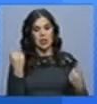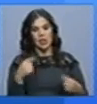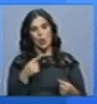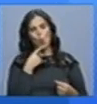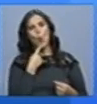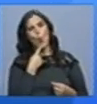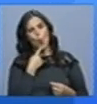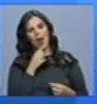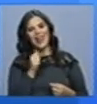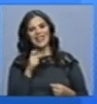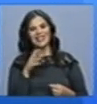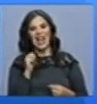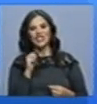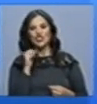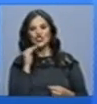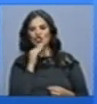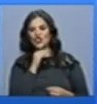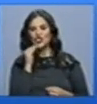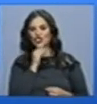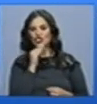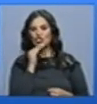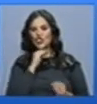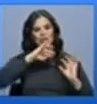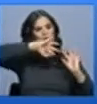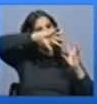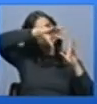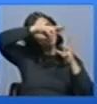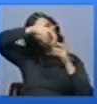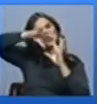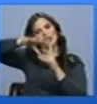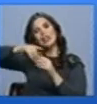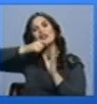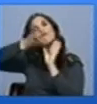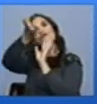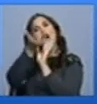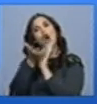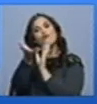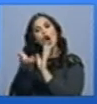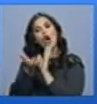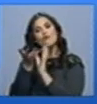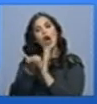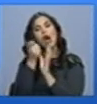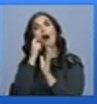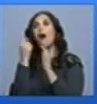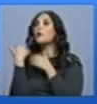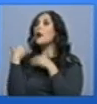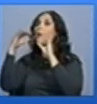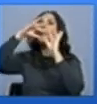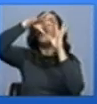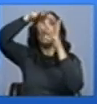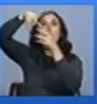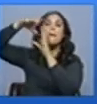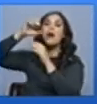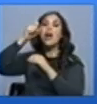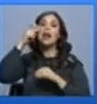quantidade de gás frio à volta da Via Láctea e começou a ser atraído pela nossa Via Láctea. E esse gás frio foi